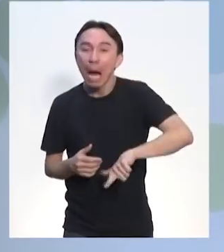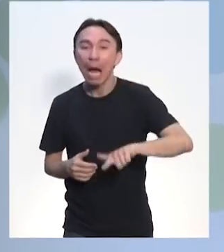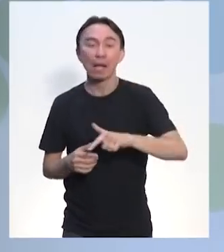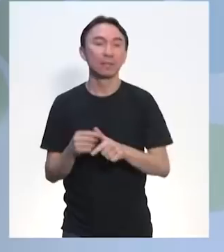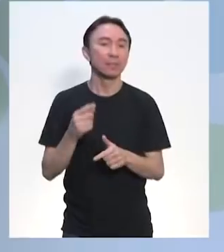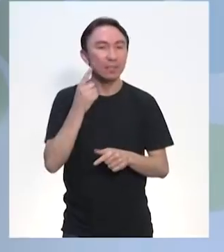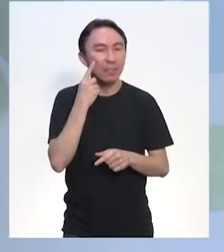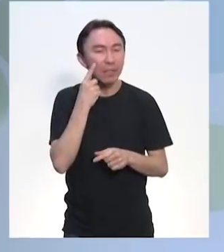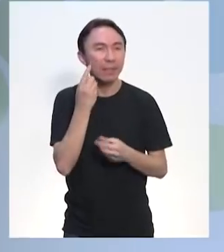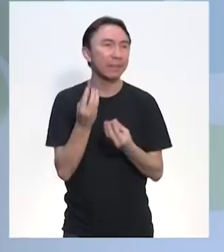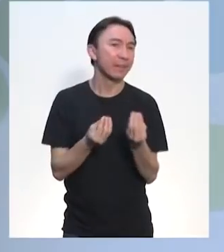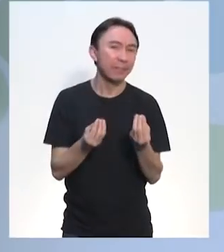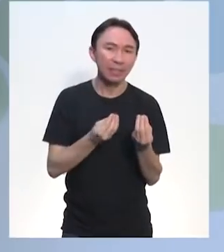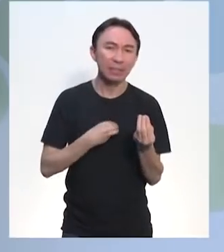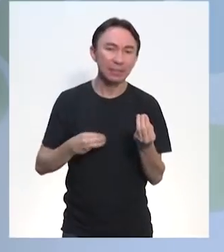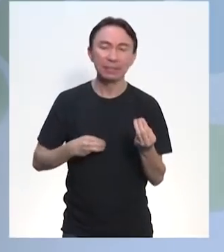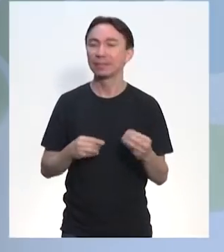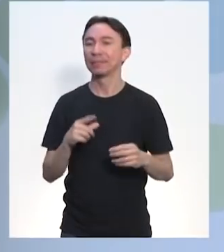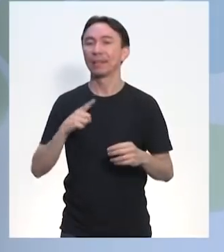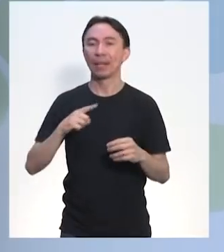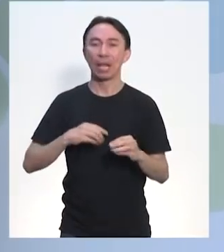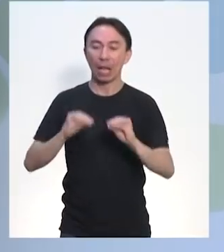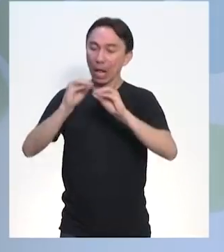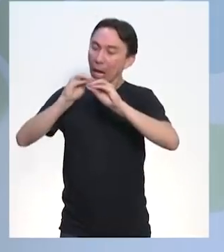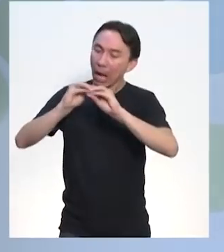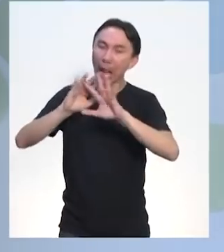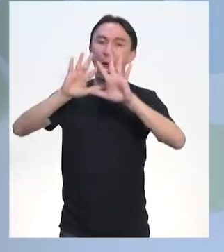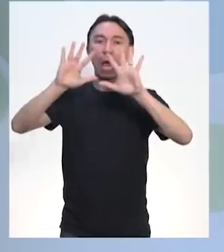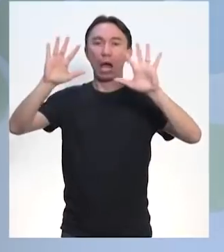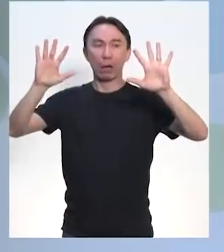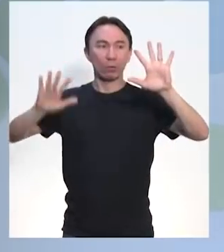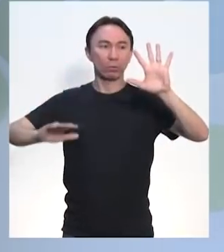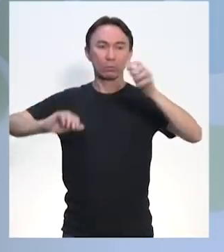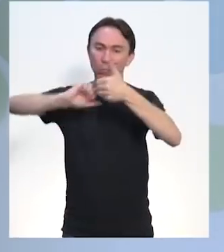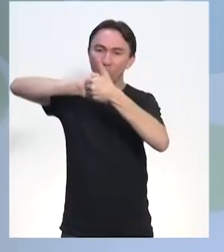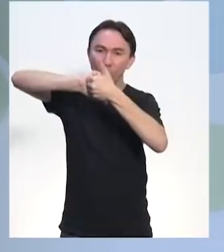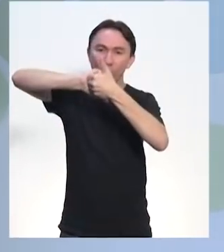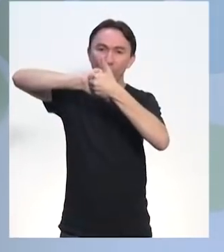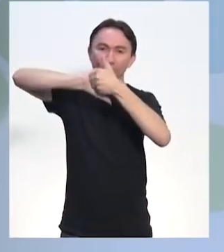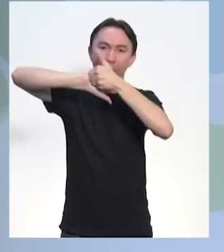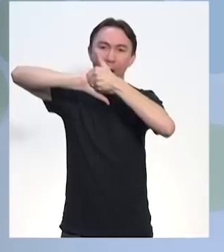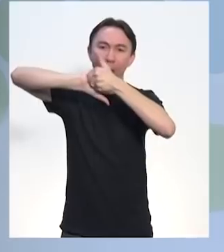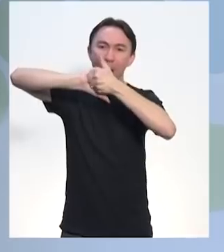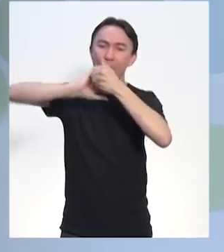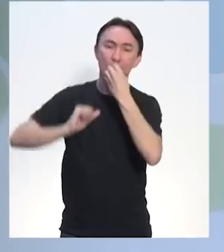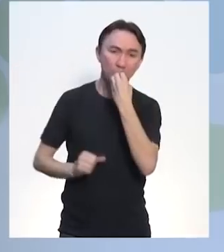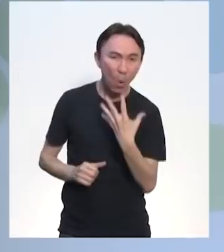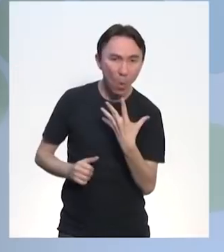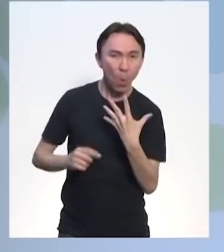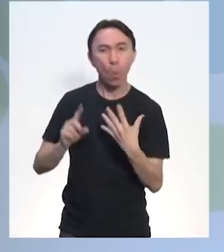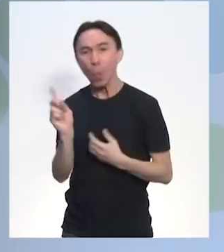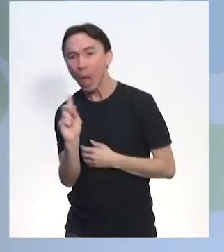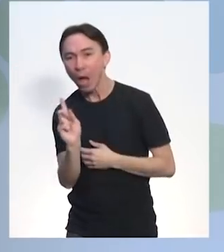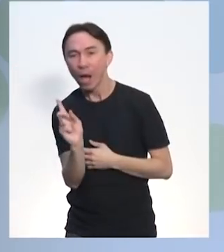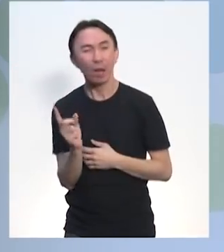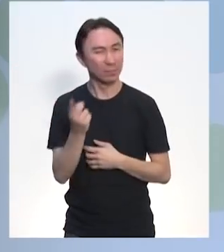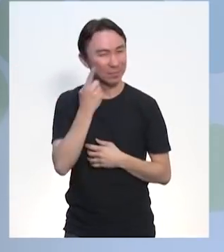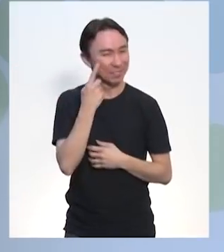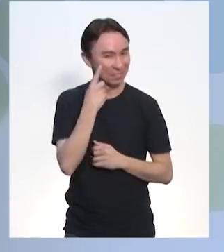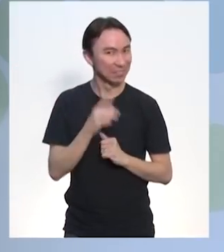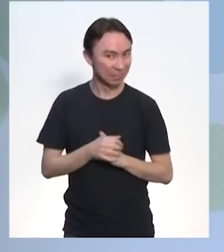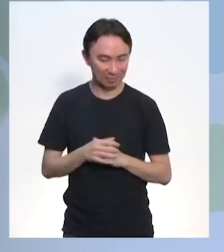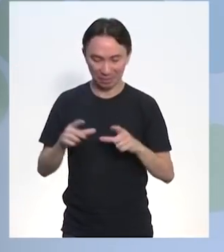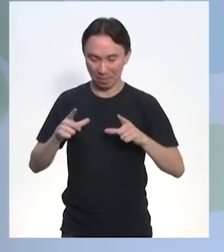se tem nitidez, se tem claridade, né? Tem todo esse aspecto aí que vocês podem explorar bastante. Só